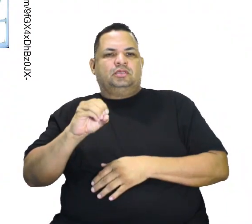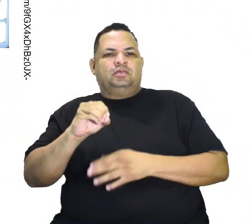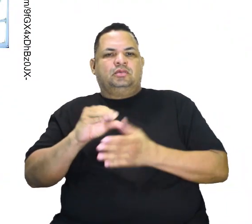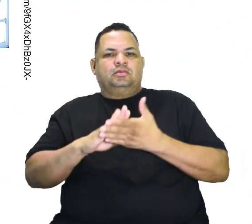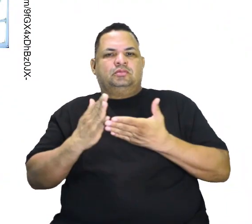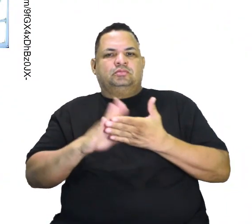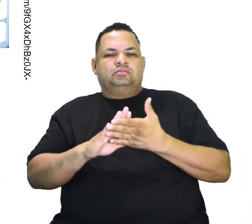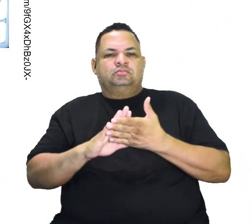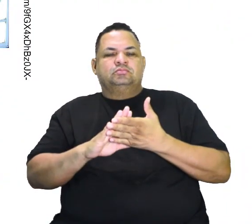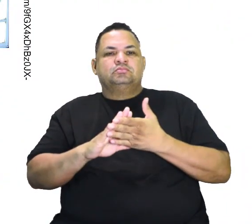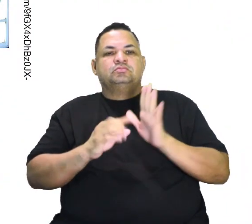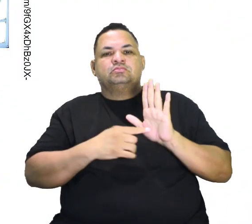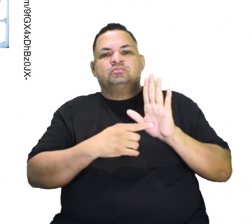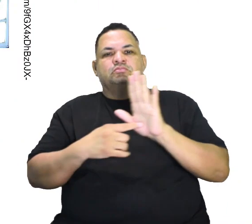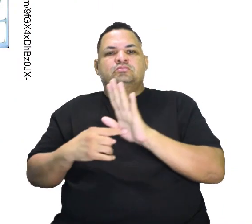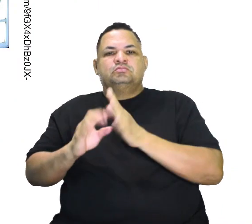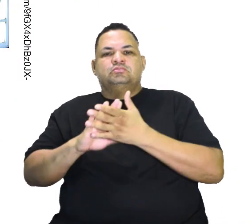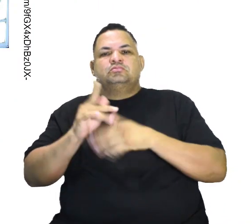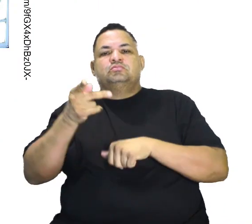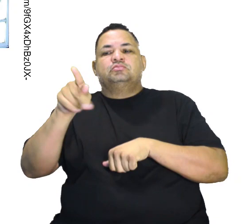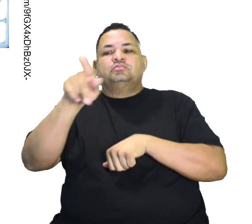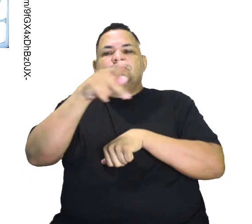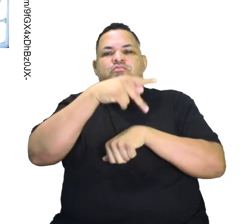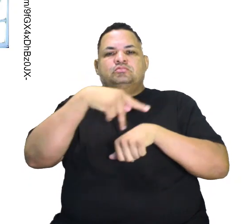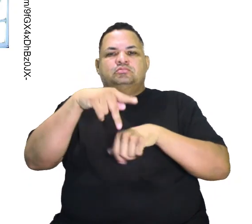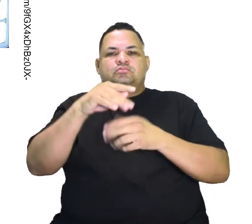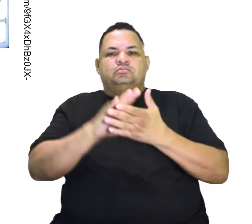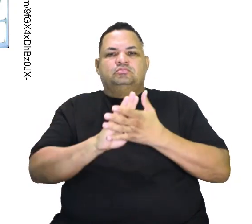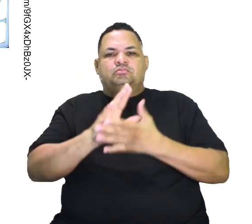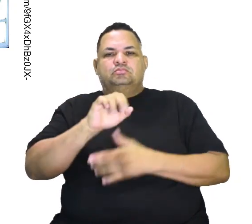artista é Ana Gayon, com a exposição